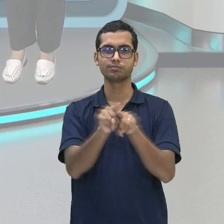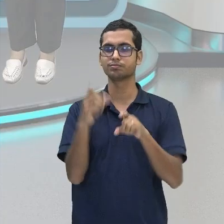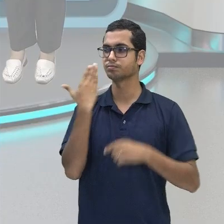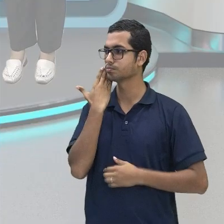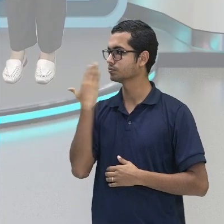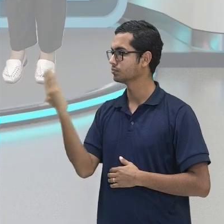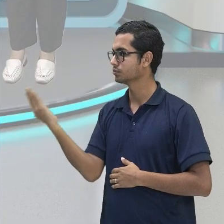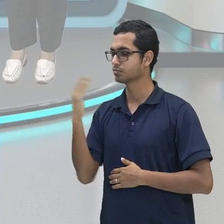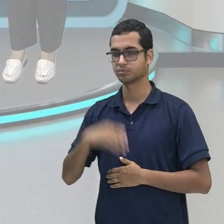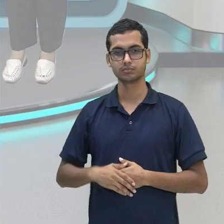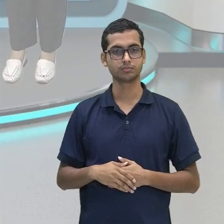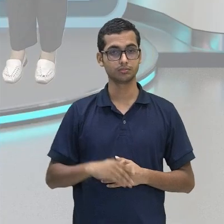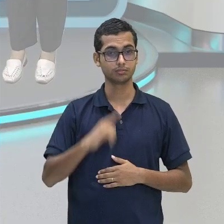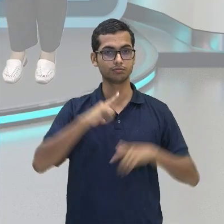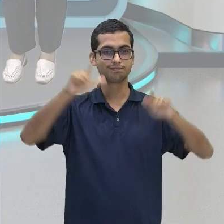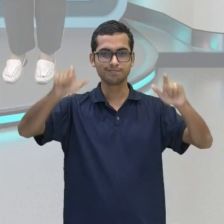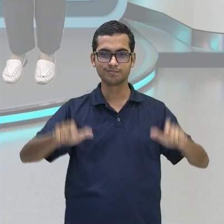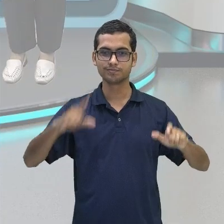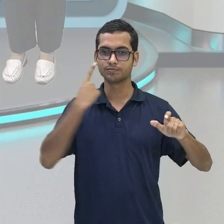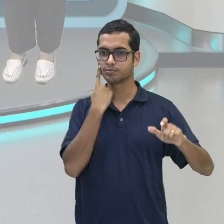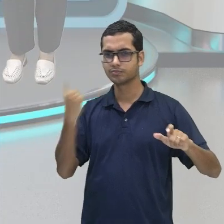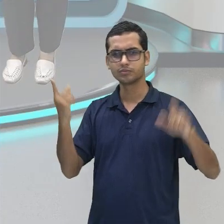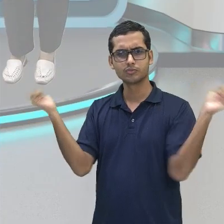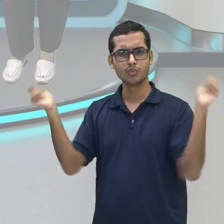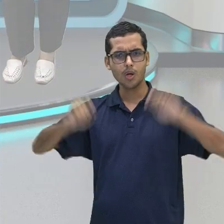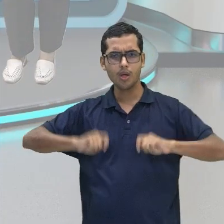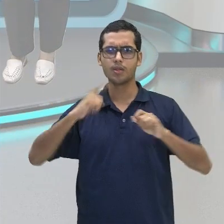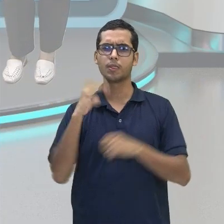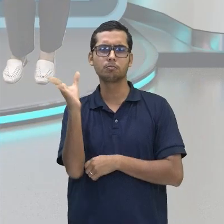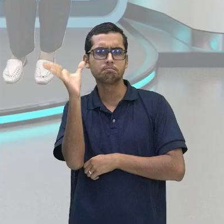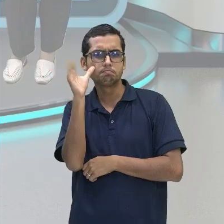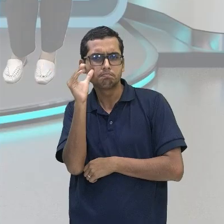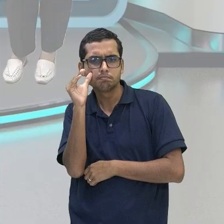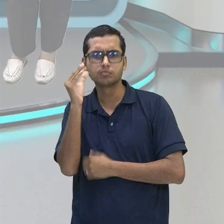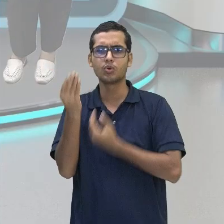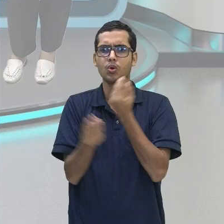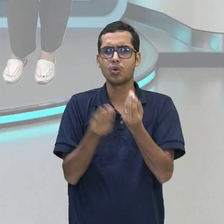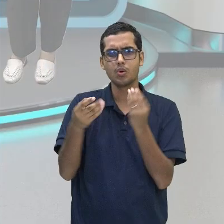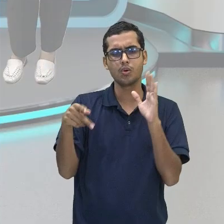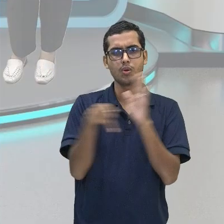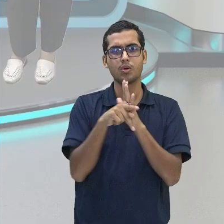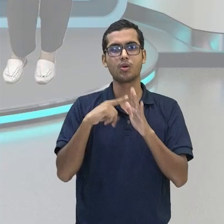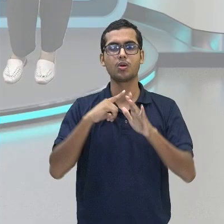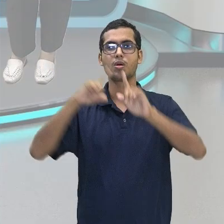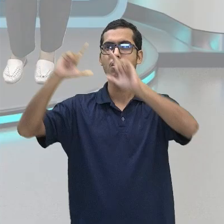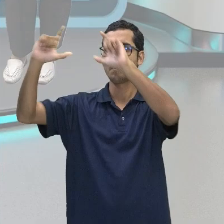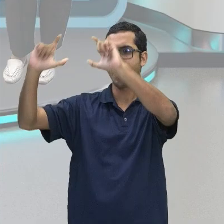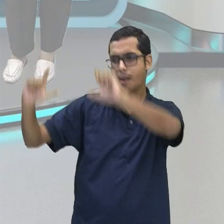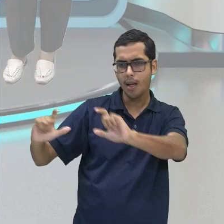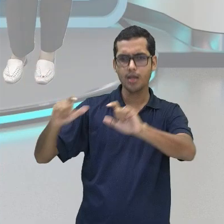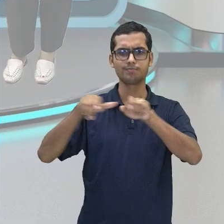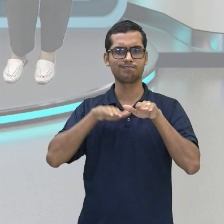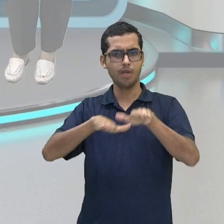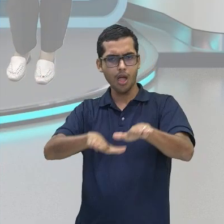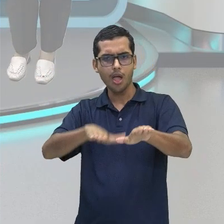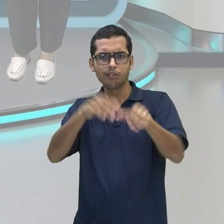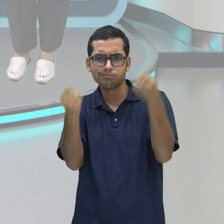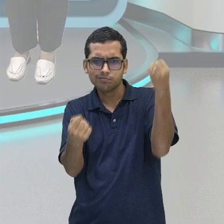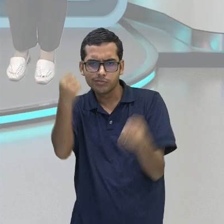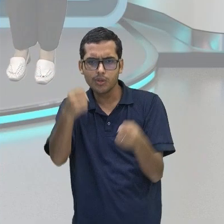aqui este cenário no qual nós podemos observar a questão das placas de trânsito, da